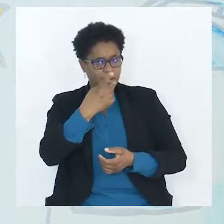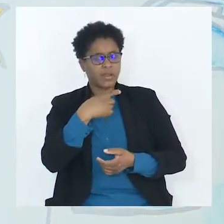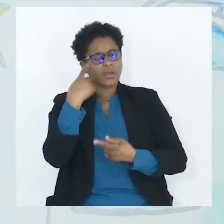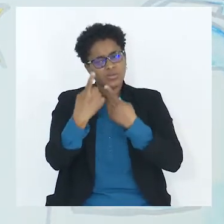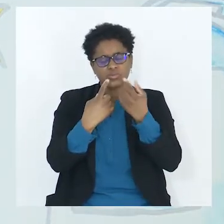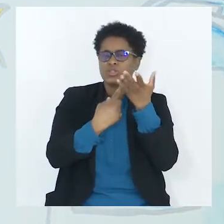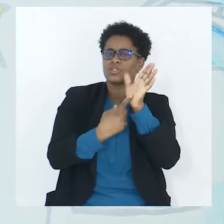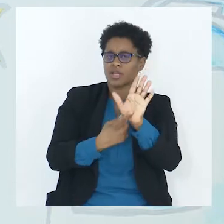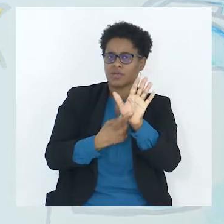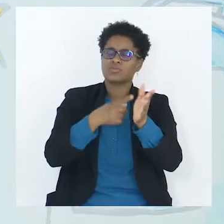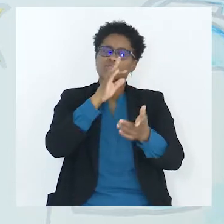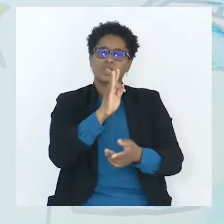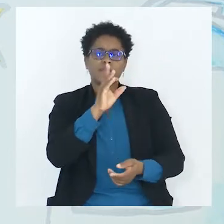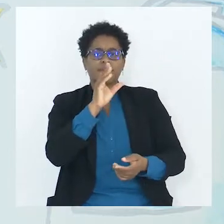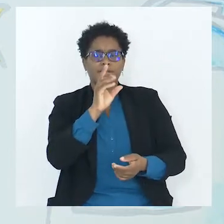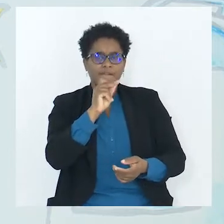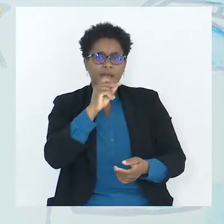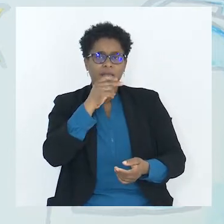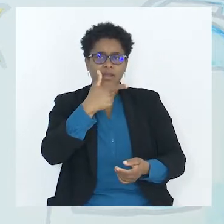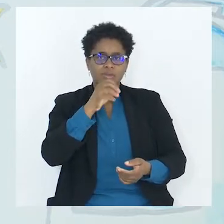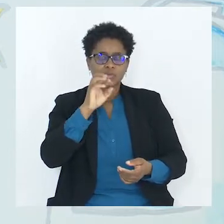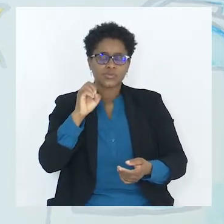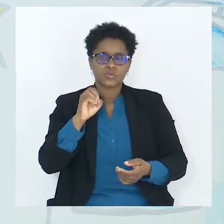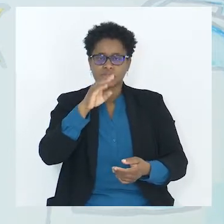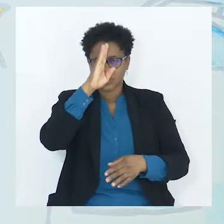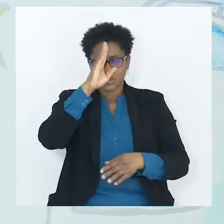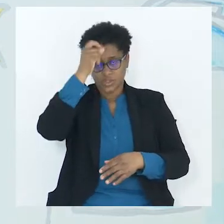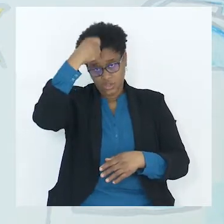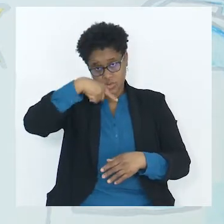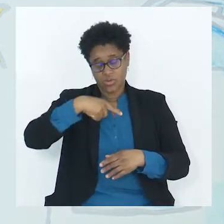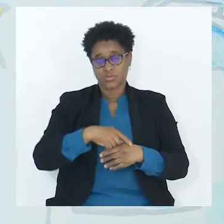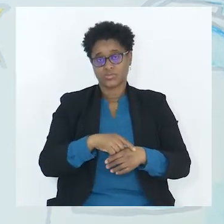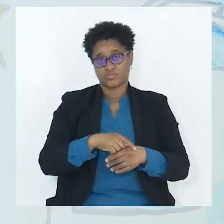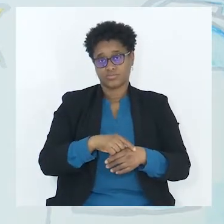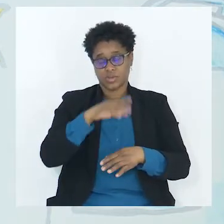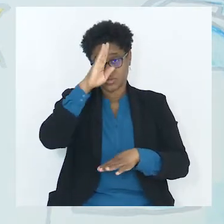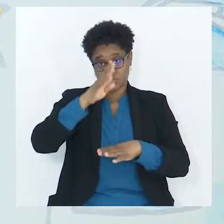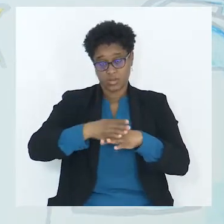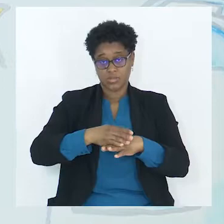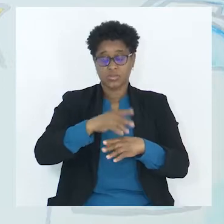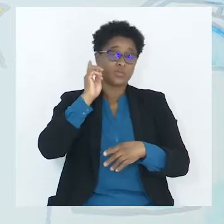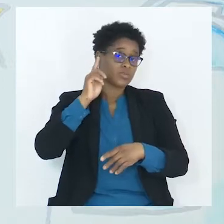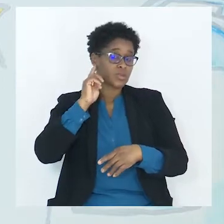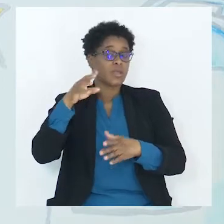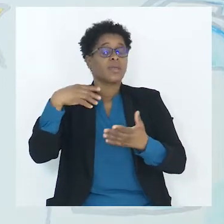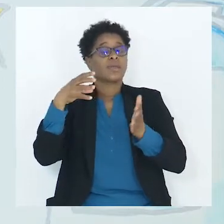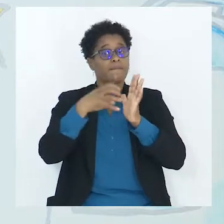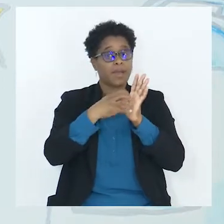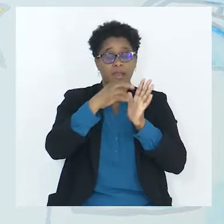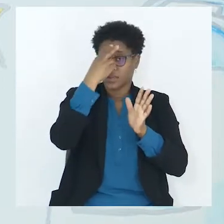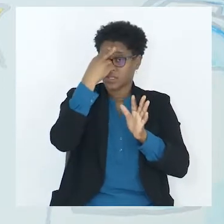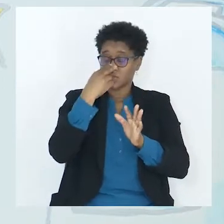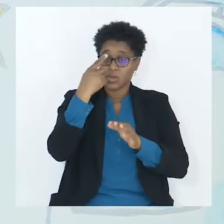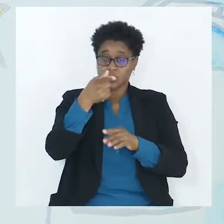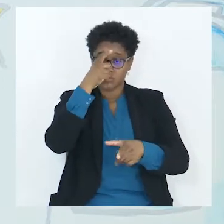dar alguns exemplos de factos históricos, de acontecimentos importantes que marcam